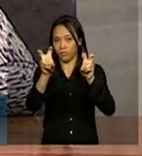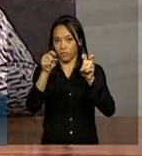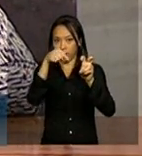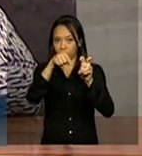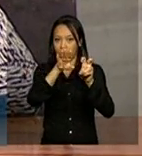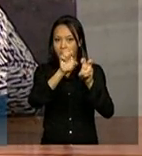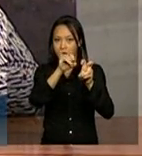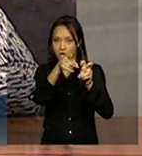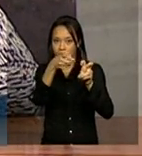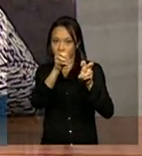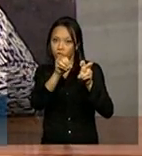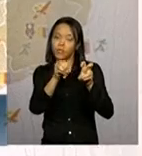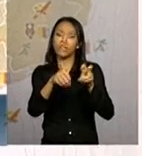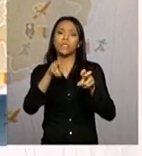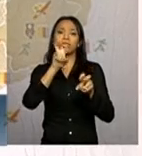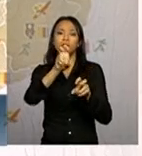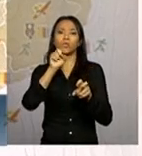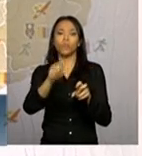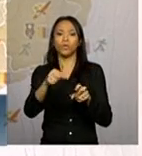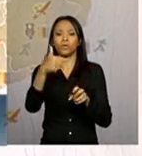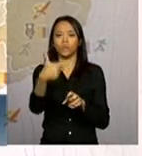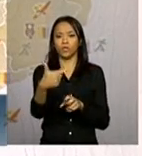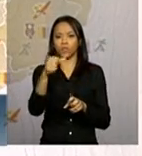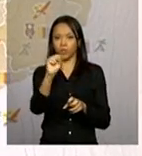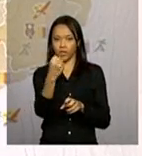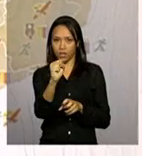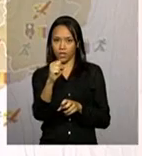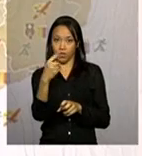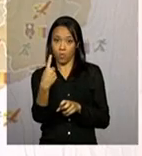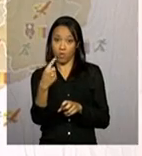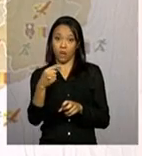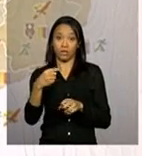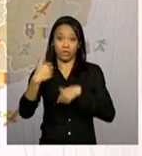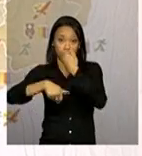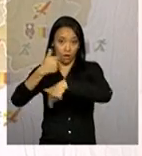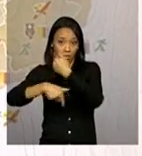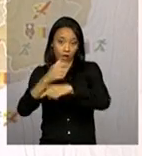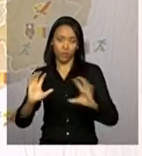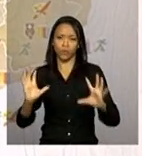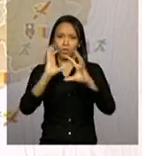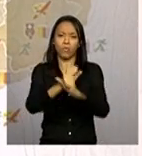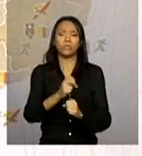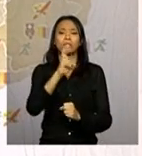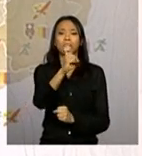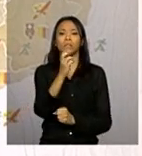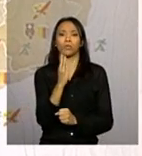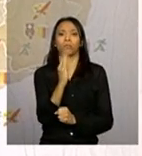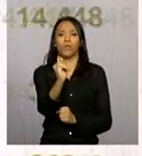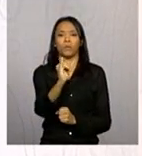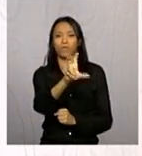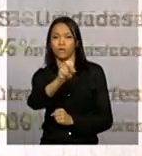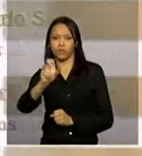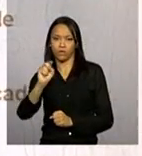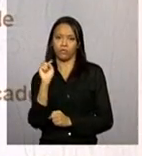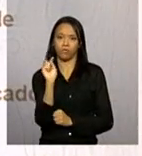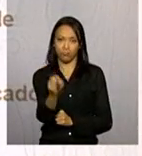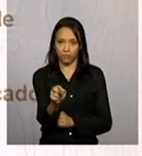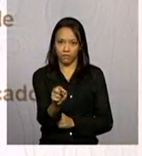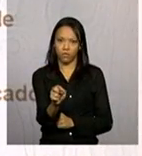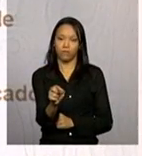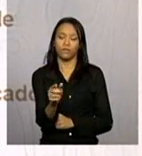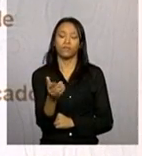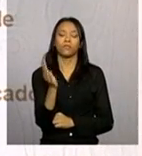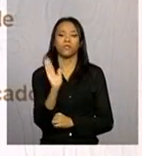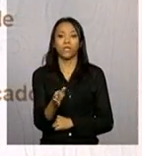eixo, nós concluímos 5.281 ações, num valor total de 5,5 bilhões.